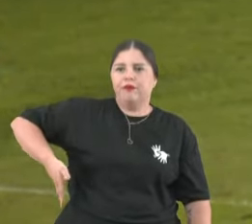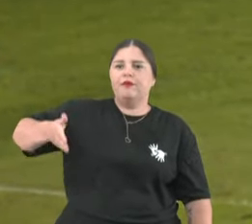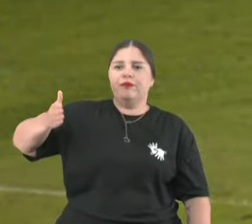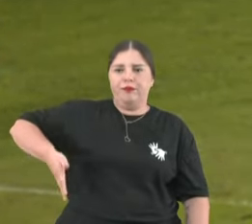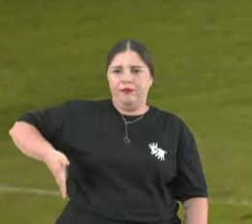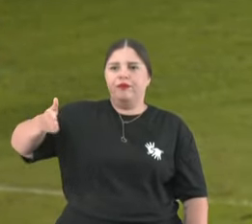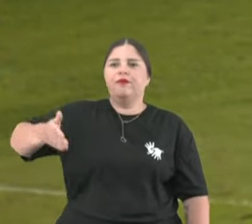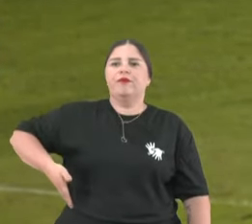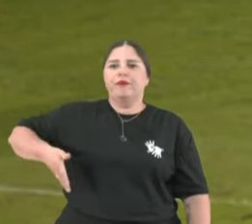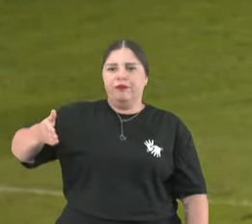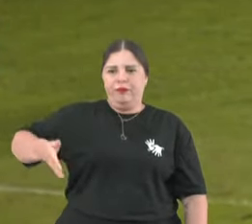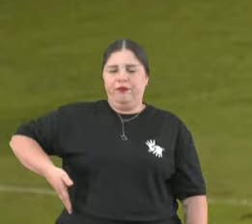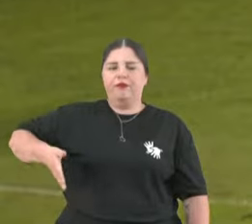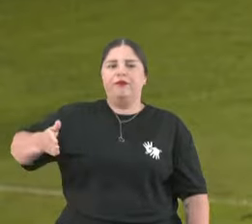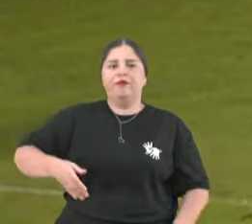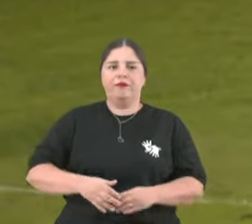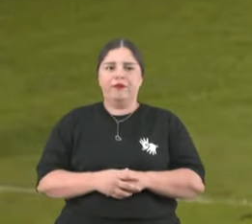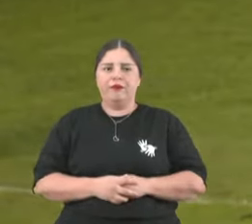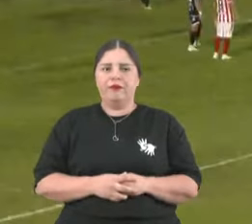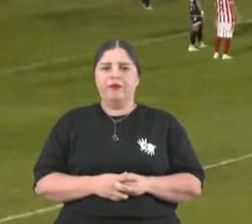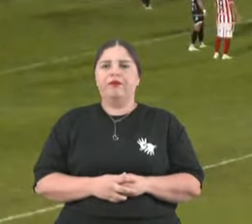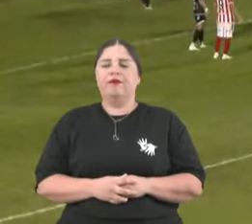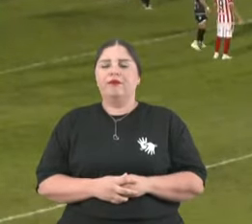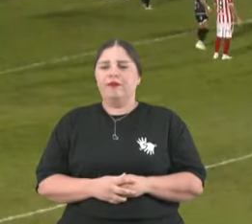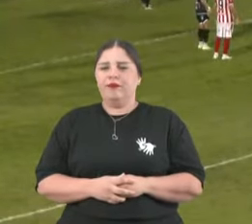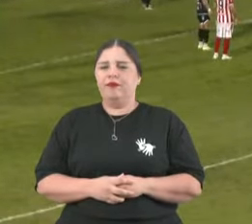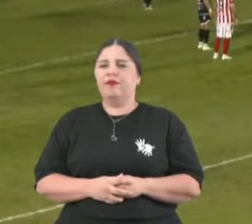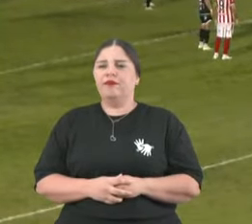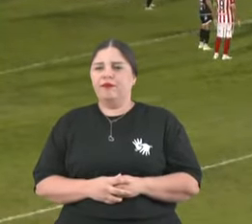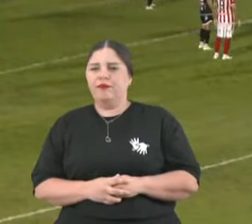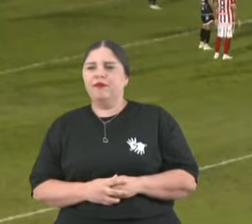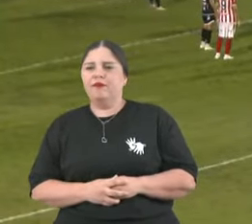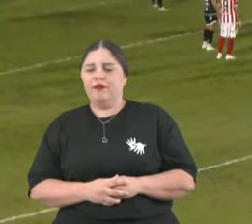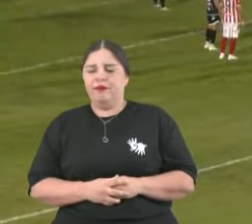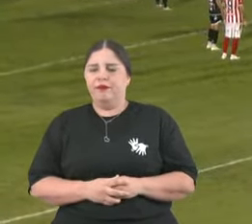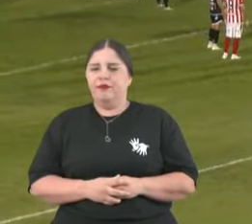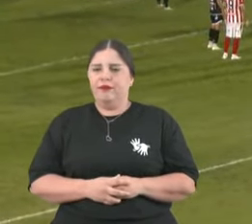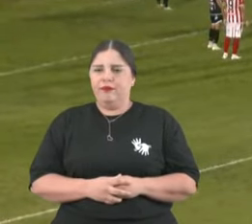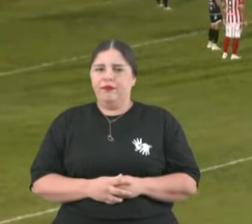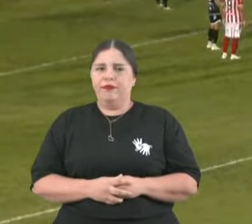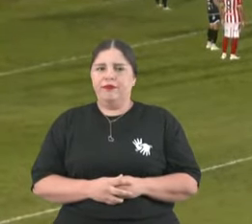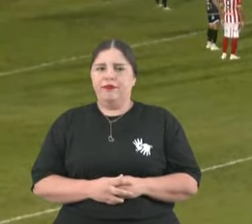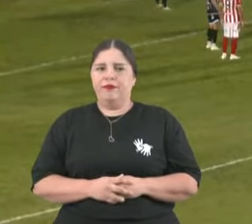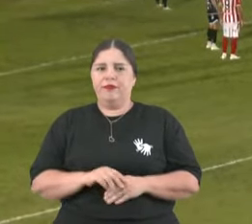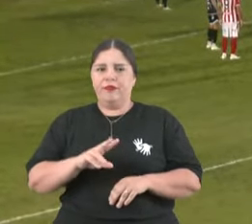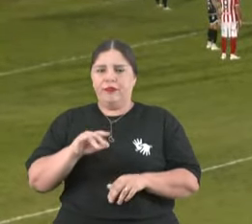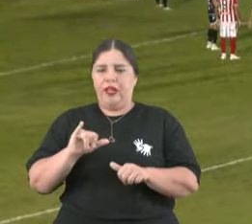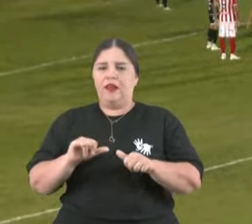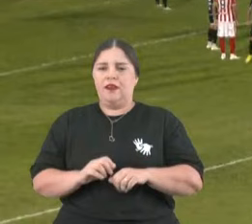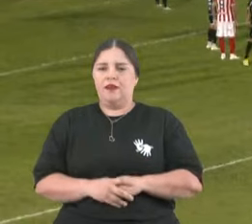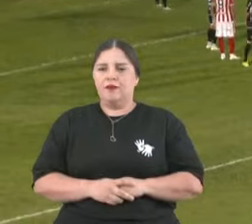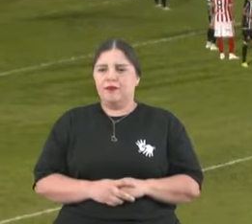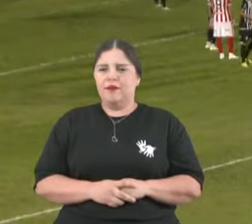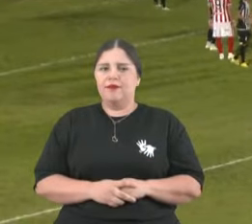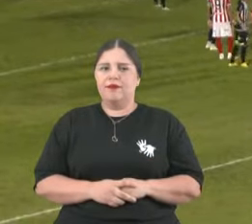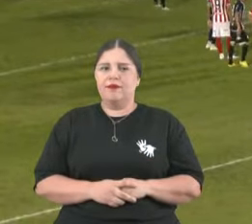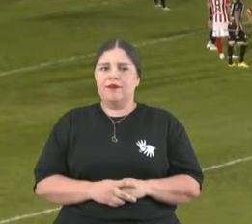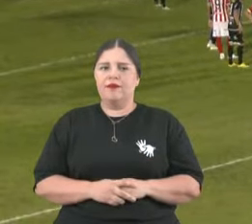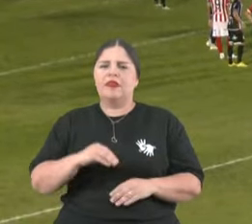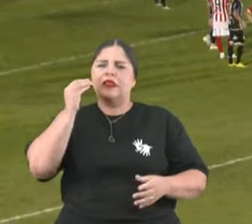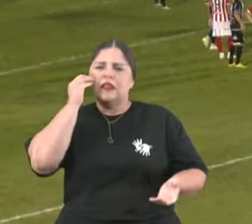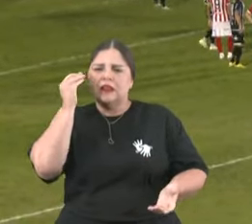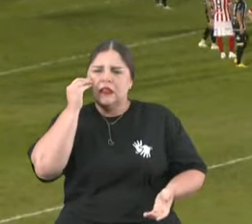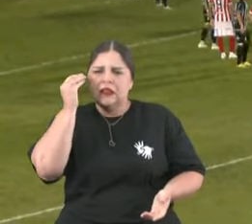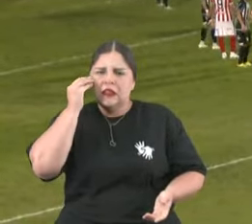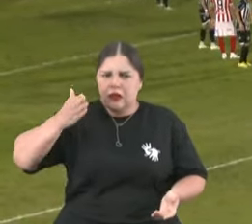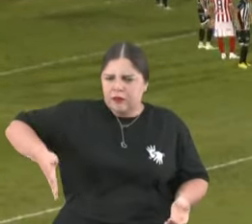lateral, já que não tinha ninguém de preto para ajudá-lo. É o próprio Léo Pereira que vai ali fazer o arremesso. Na verdade, ele